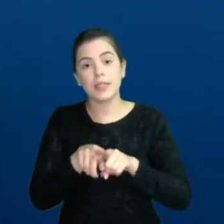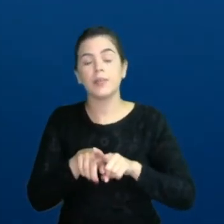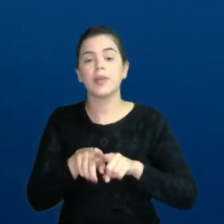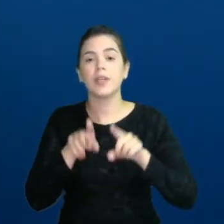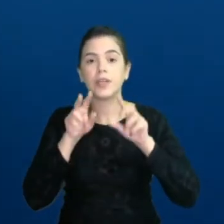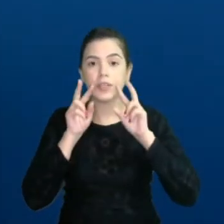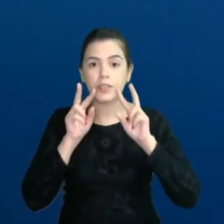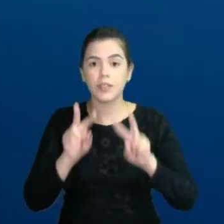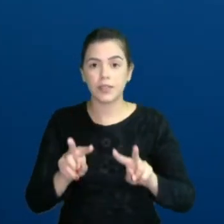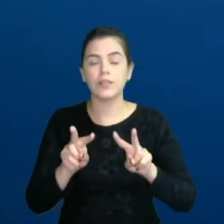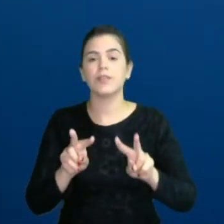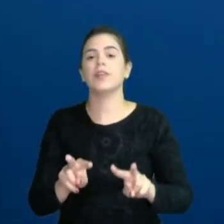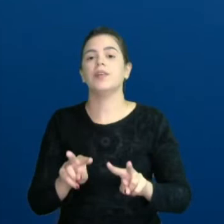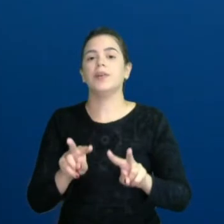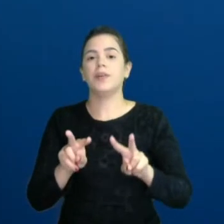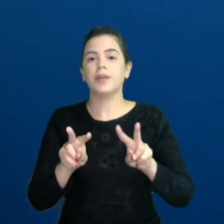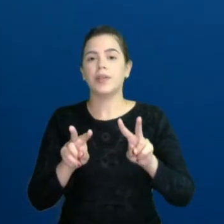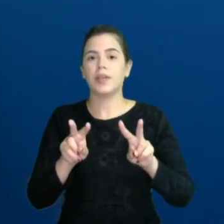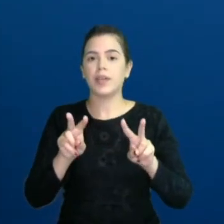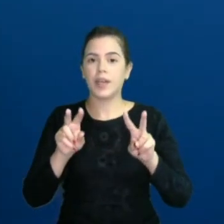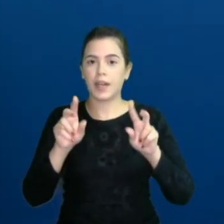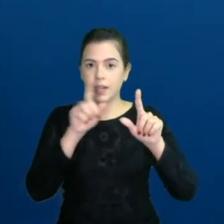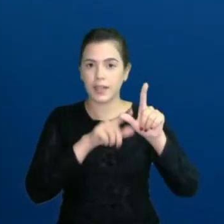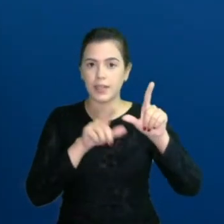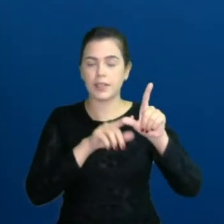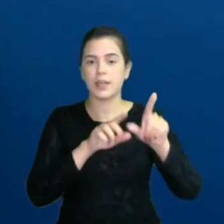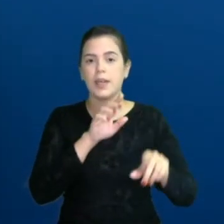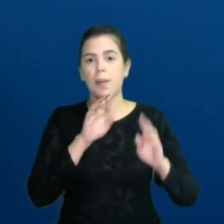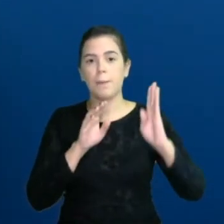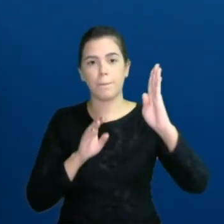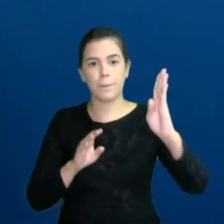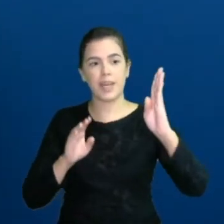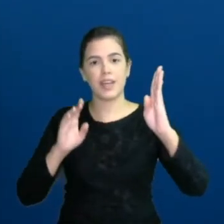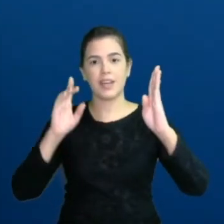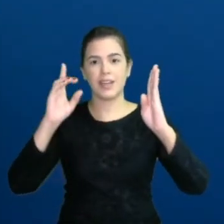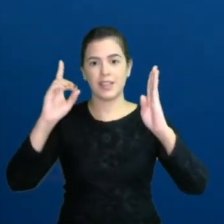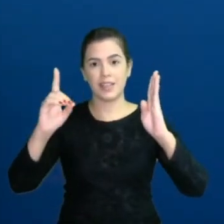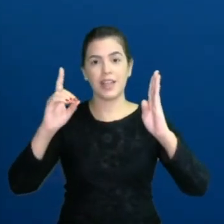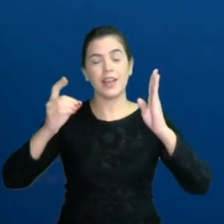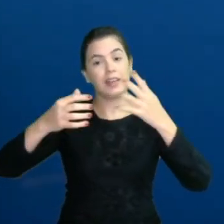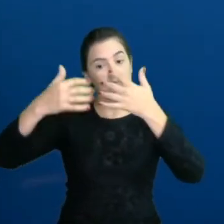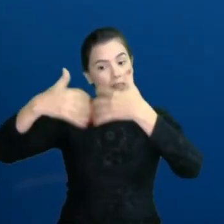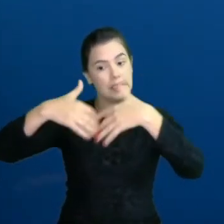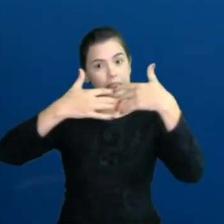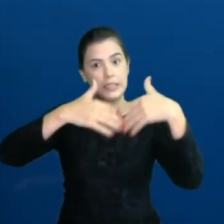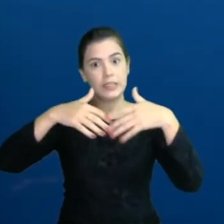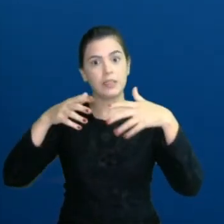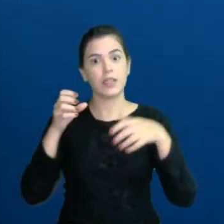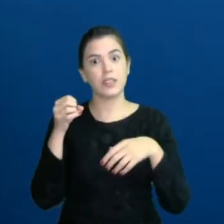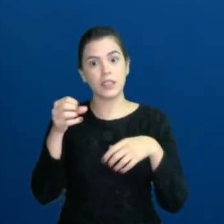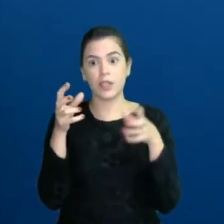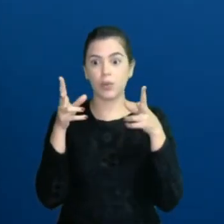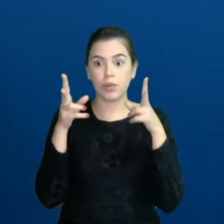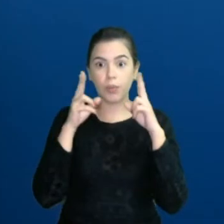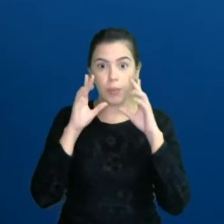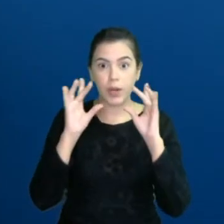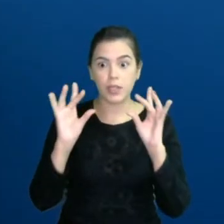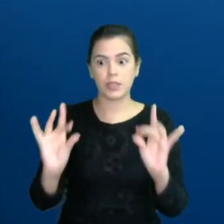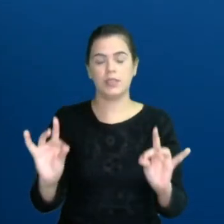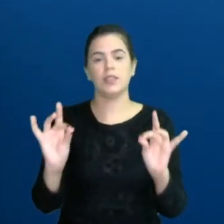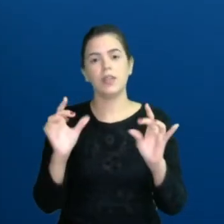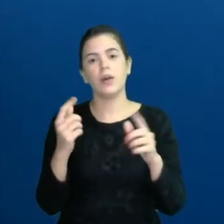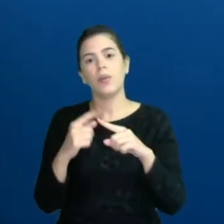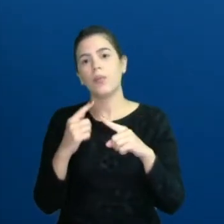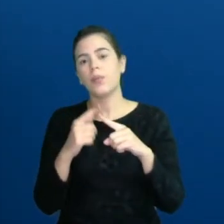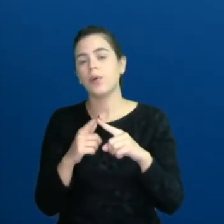também que a letrinha B e D, elas podem ser confundidas se a gente não prestar atenção. Por quê?